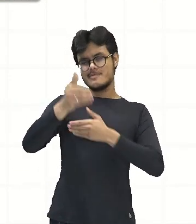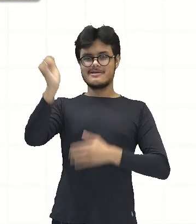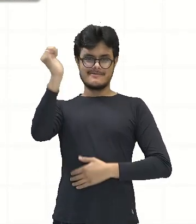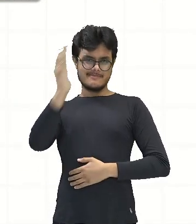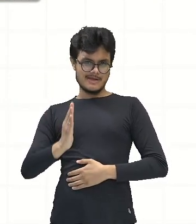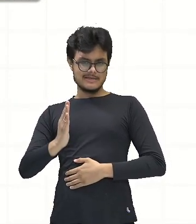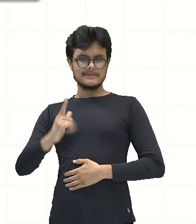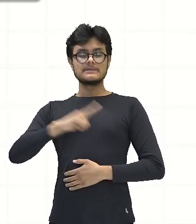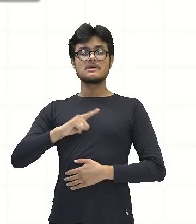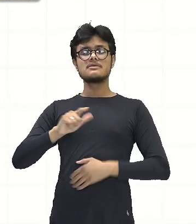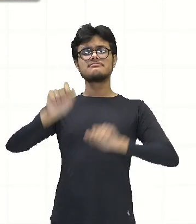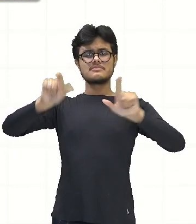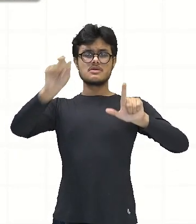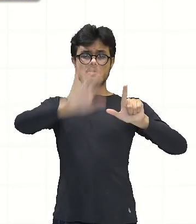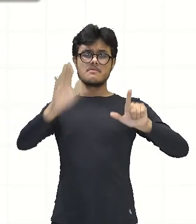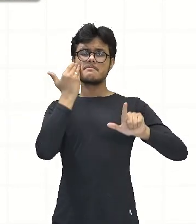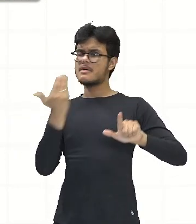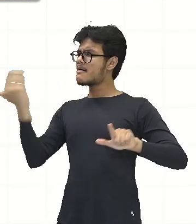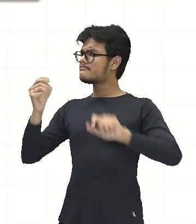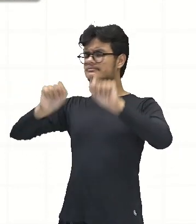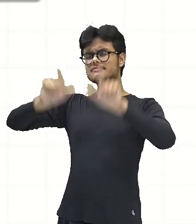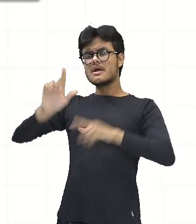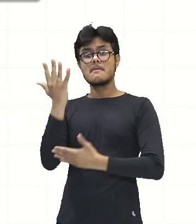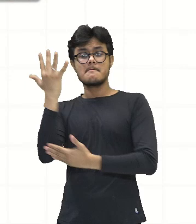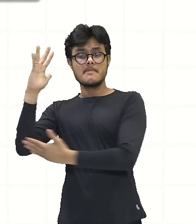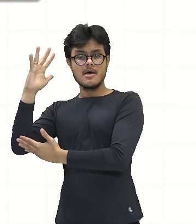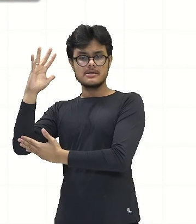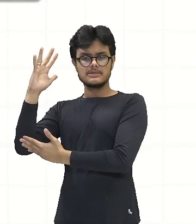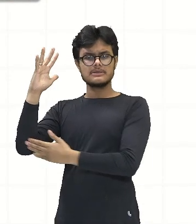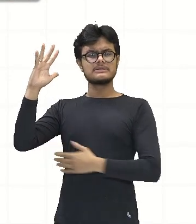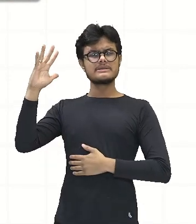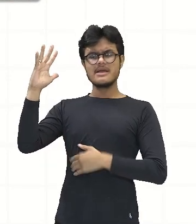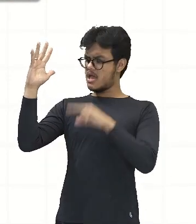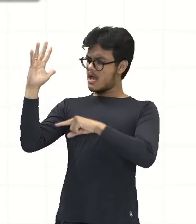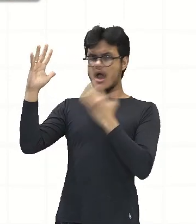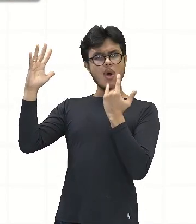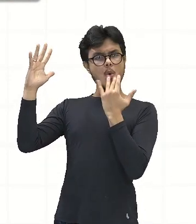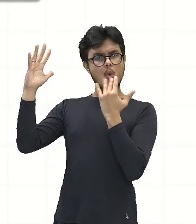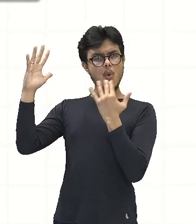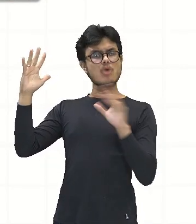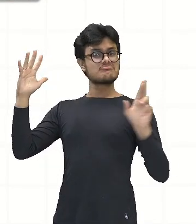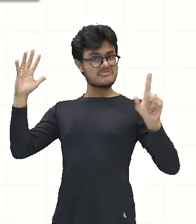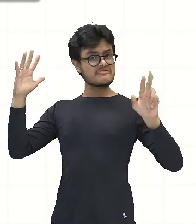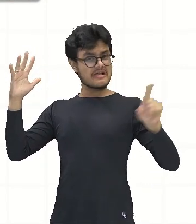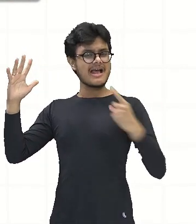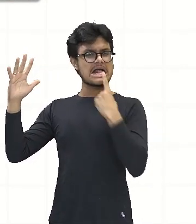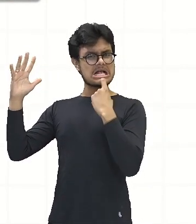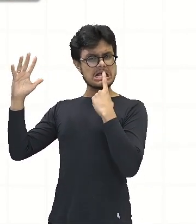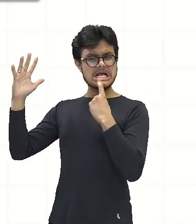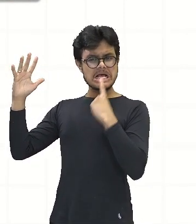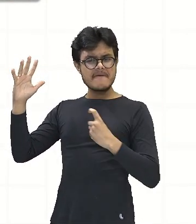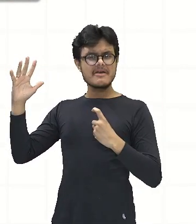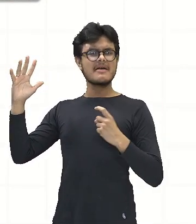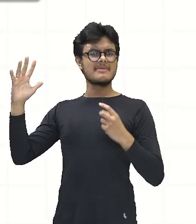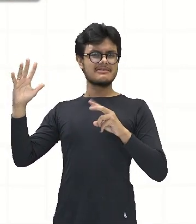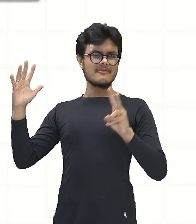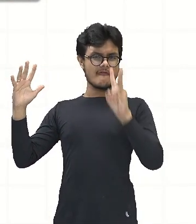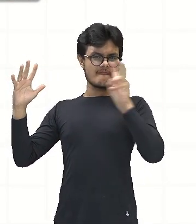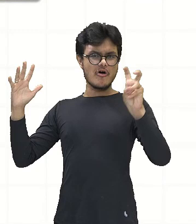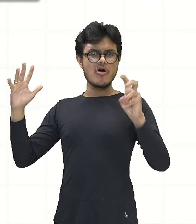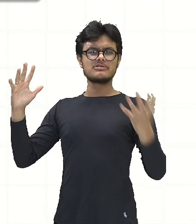para vocês, inclusive a gente consegue observar a coloração, né, na cor vermelha, semelhante aí à